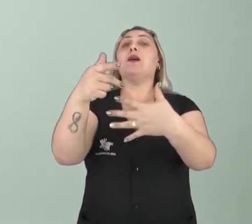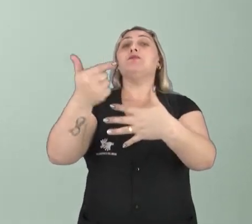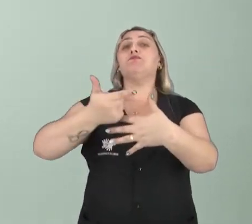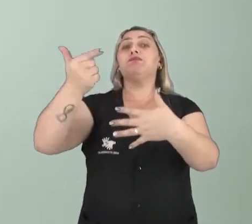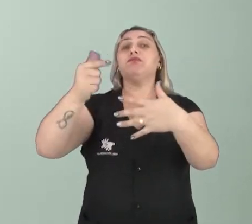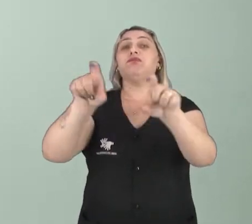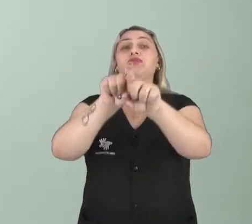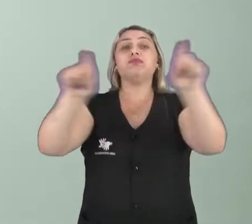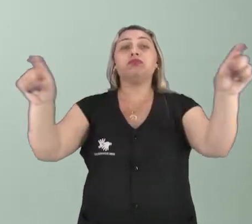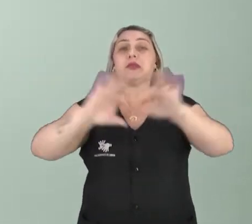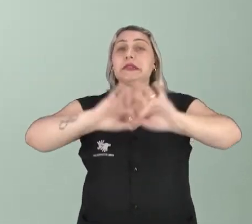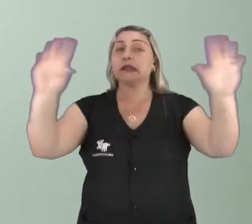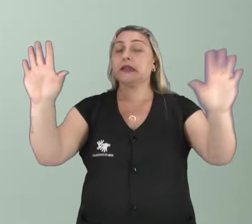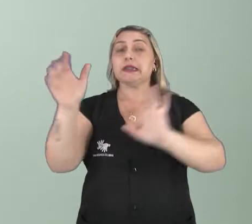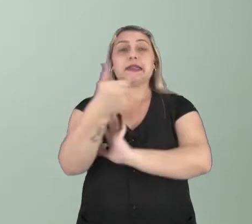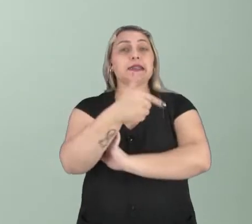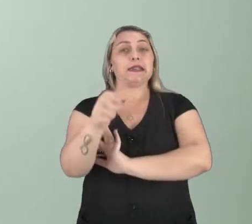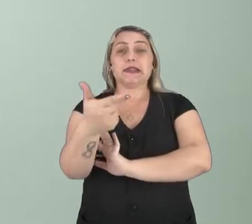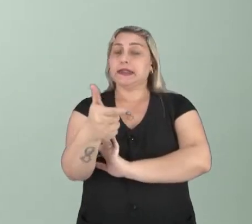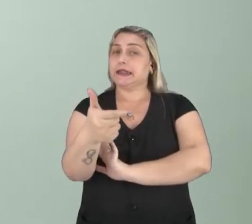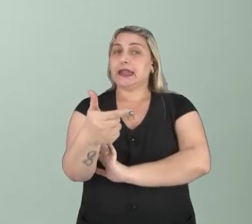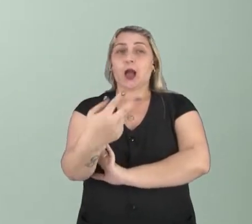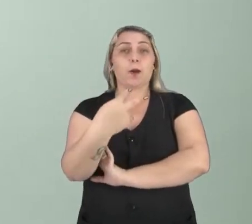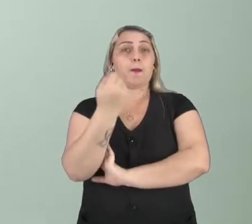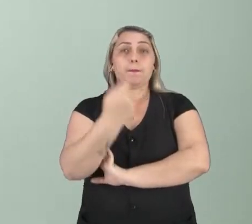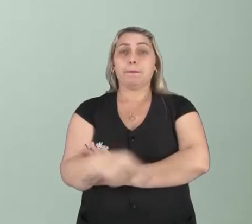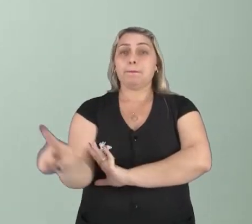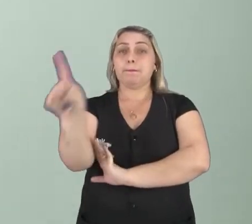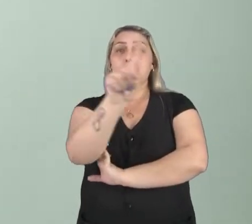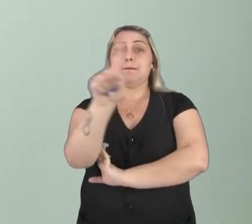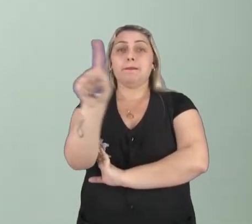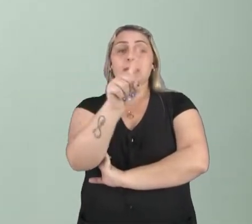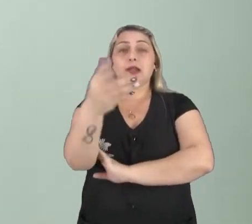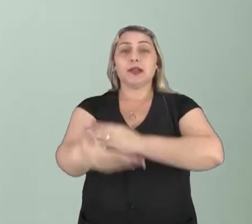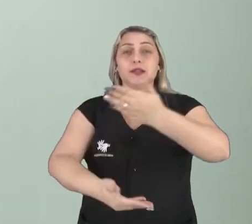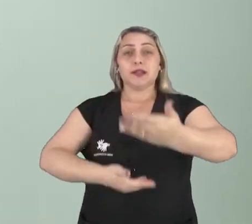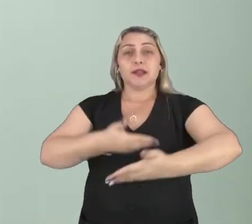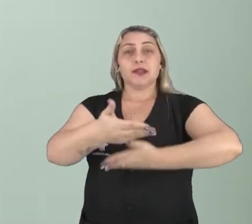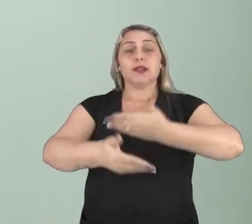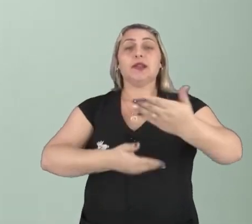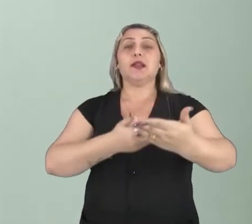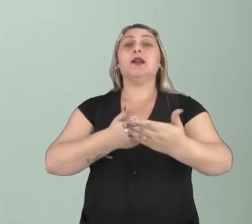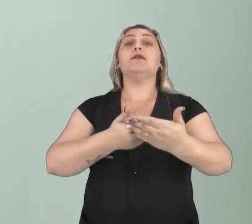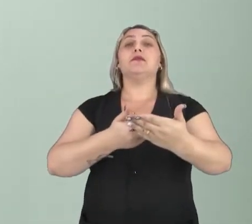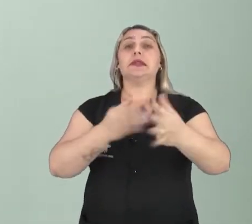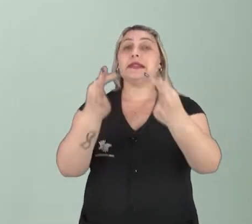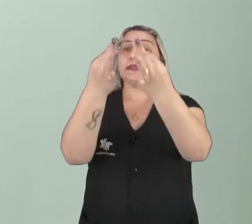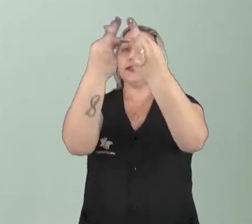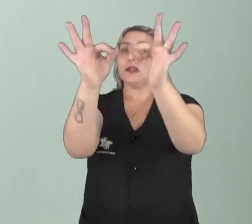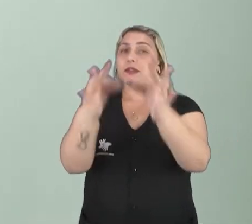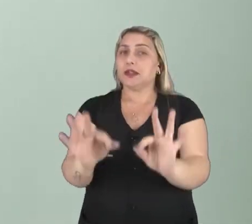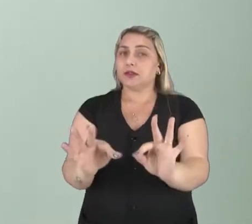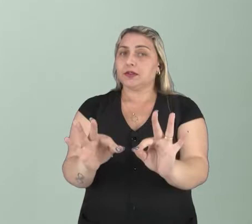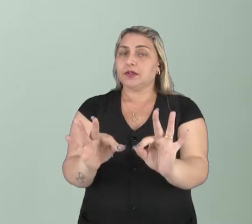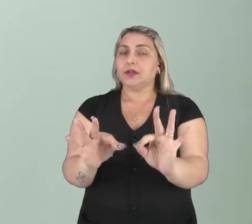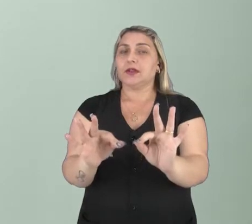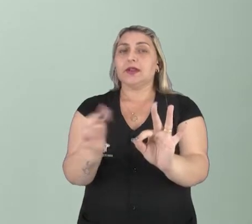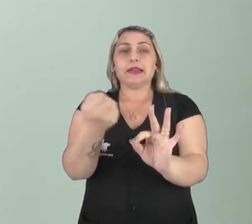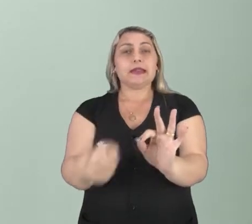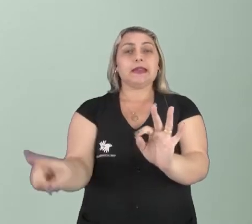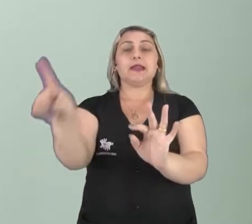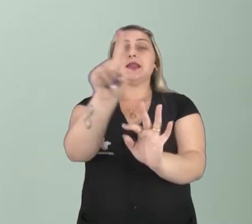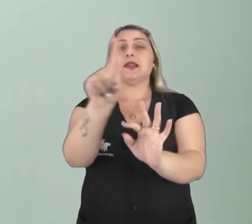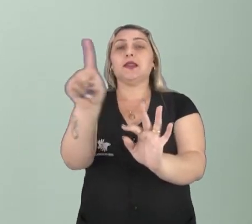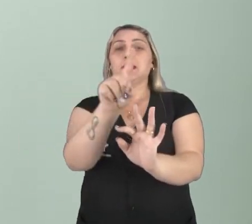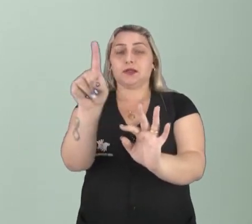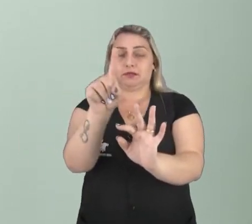não. Na coordenada, ela não vai ter essa relação, né, sintática, tá? Não vai desempenhar